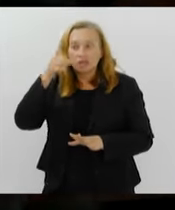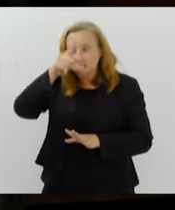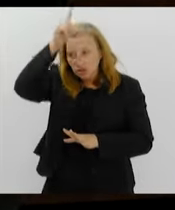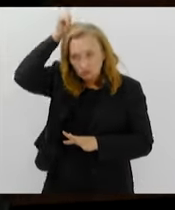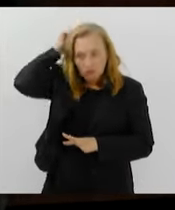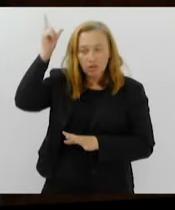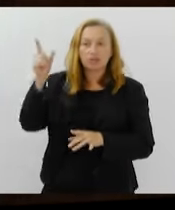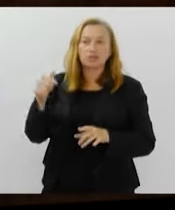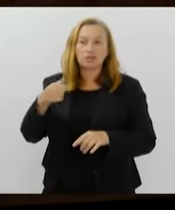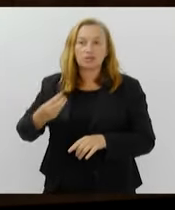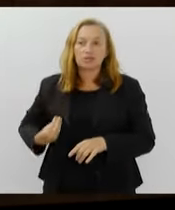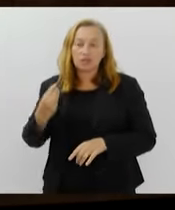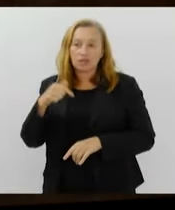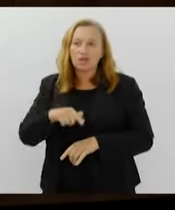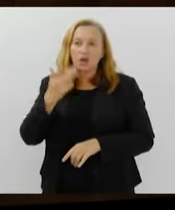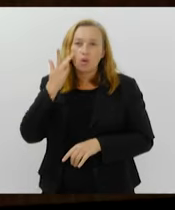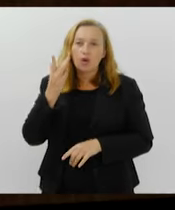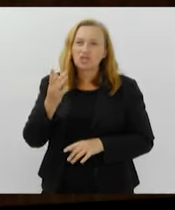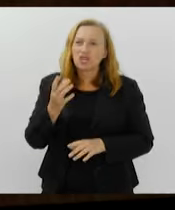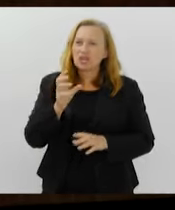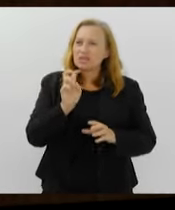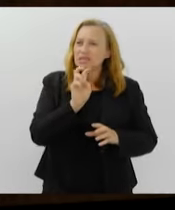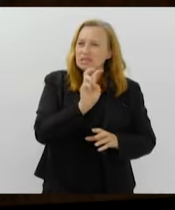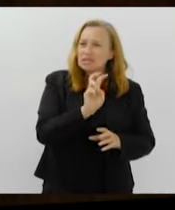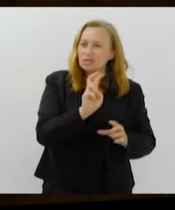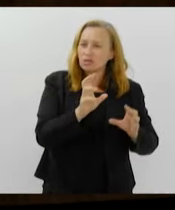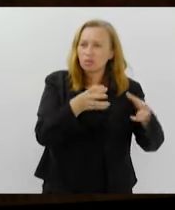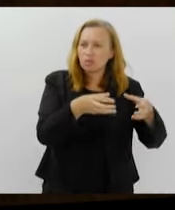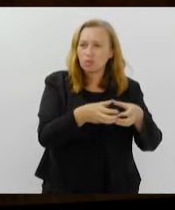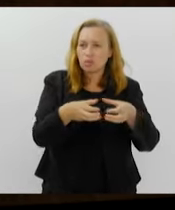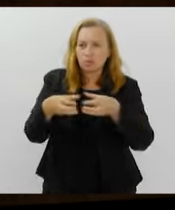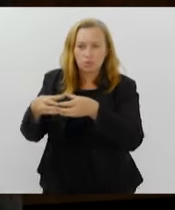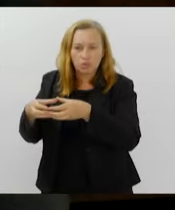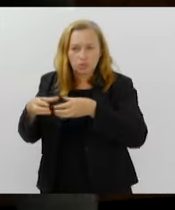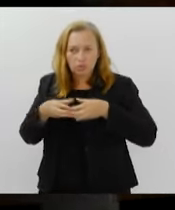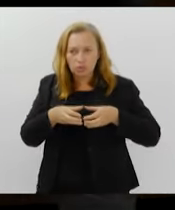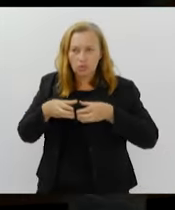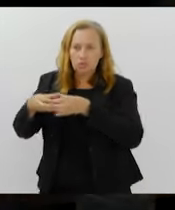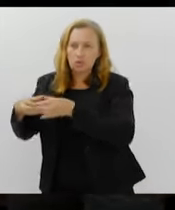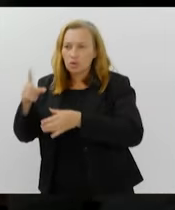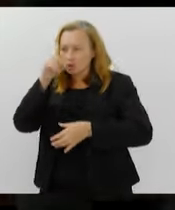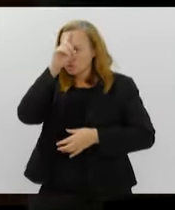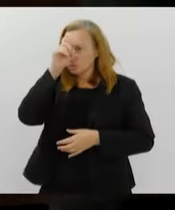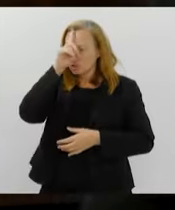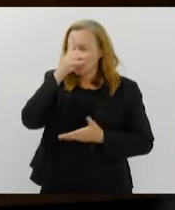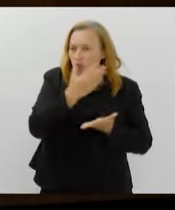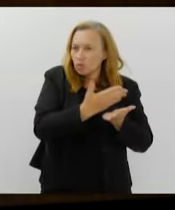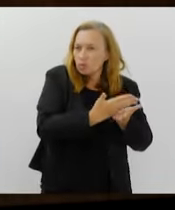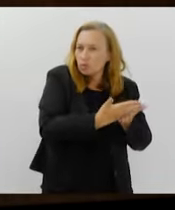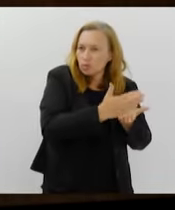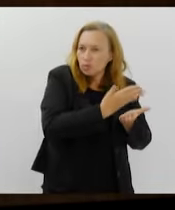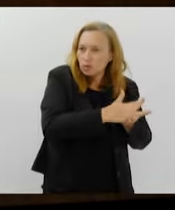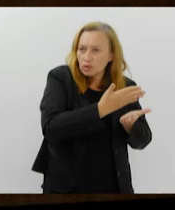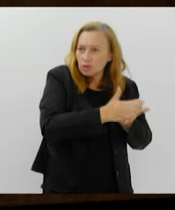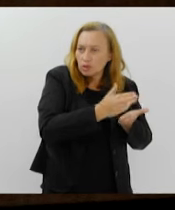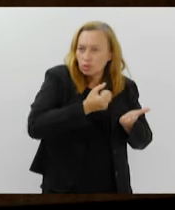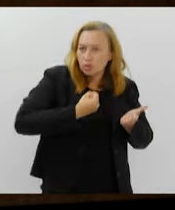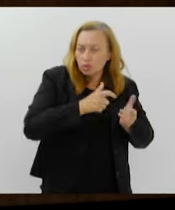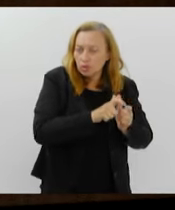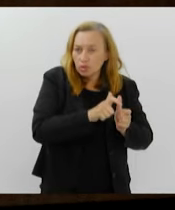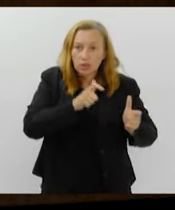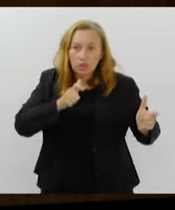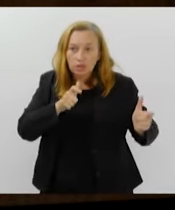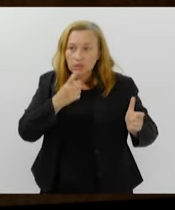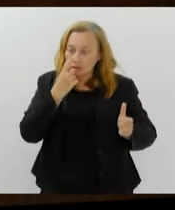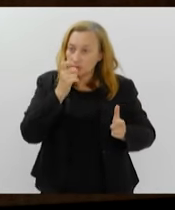tem a impressão que são cinco categorias de resíduos hospitalares a maior parte do resíduo hospitalar não